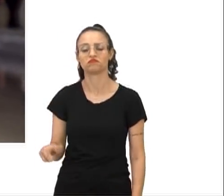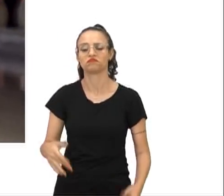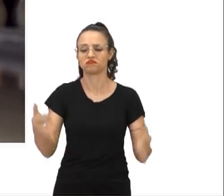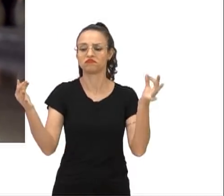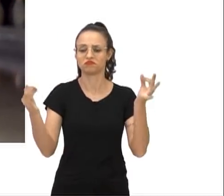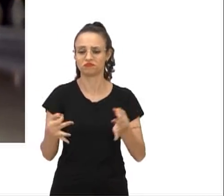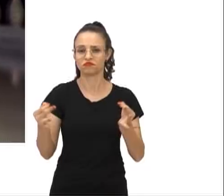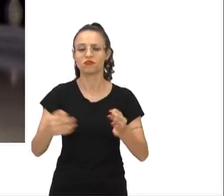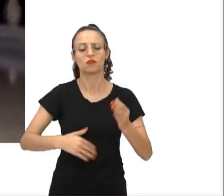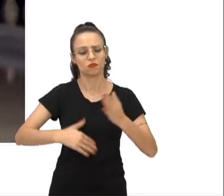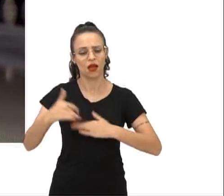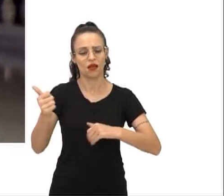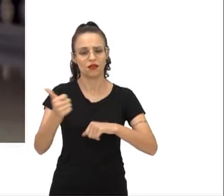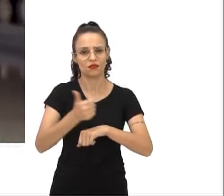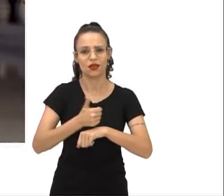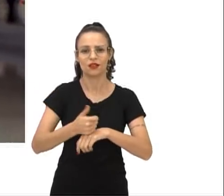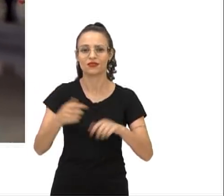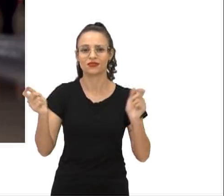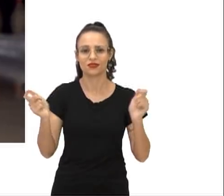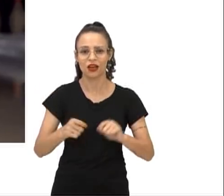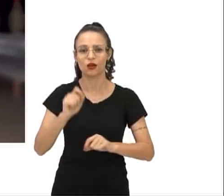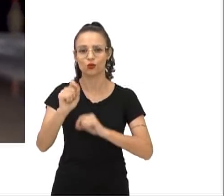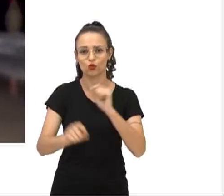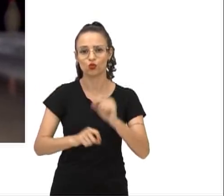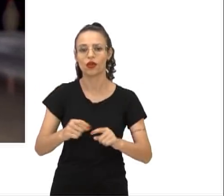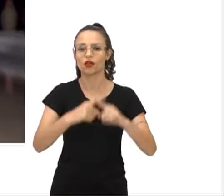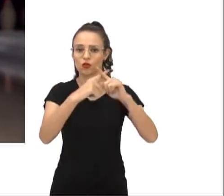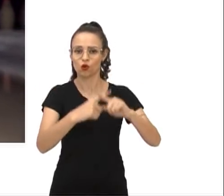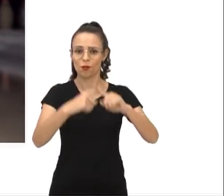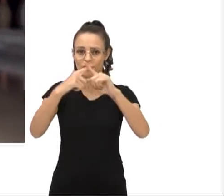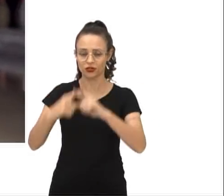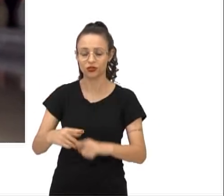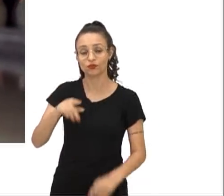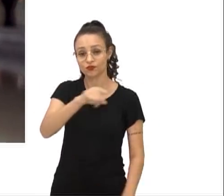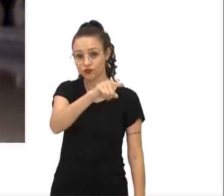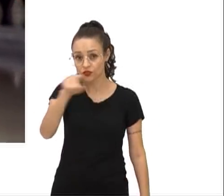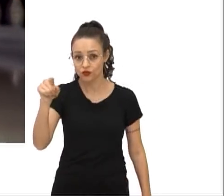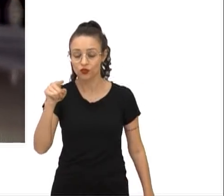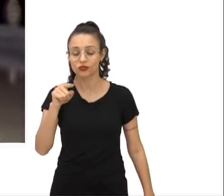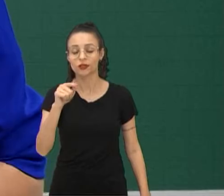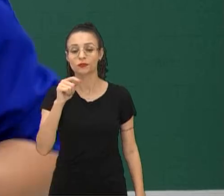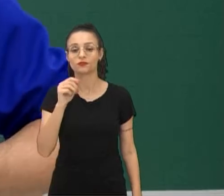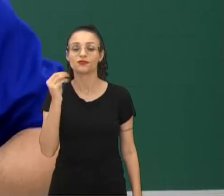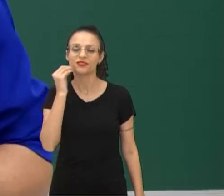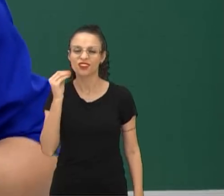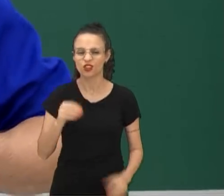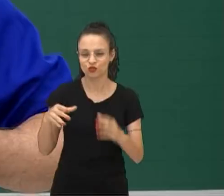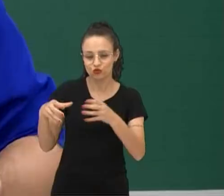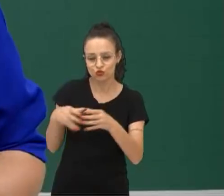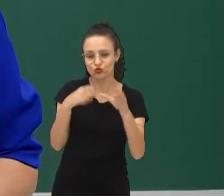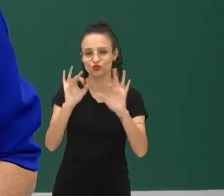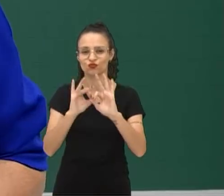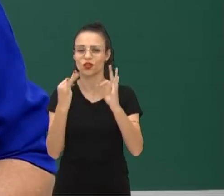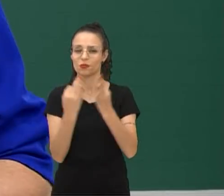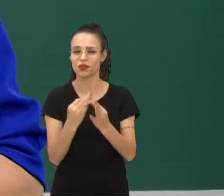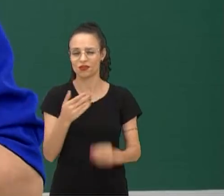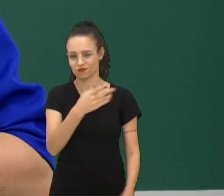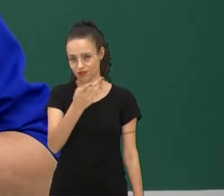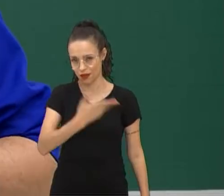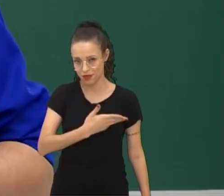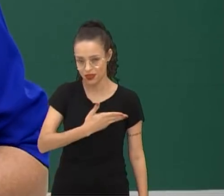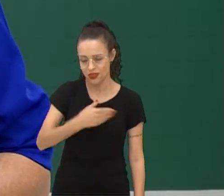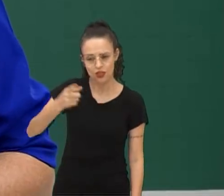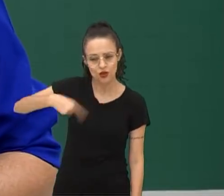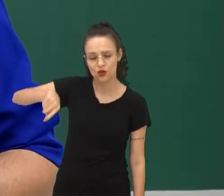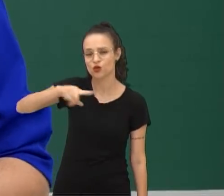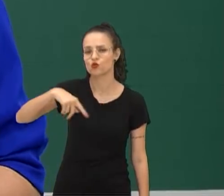apto para participar de alguma competição. Então agora, quando você for aí com a sua família, ou talvez com os seus amigos,